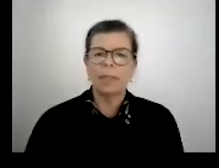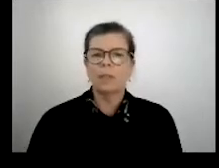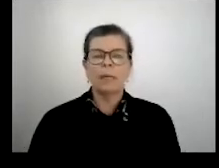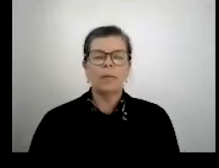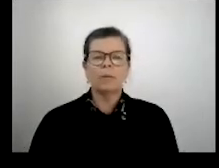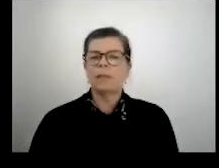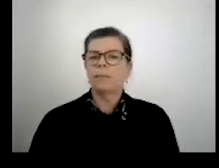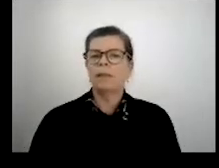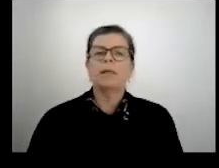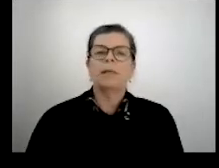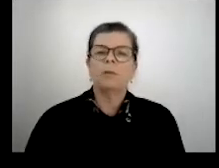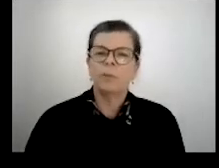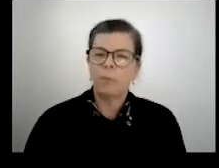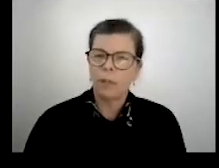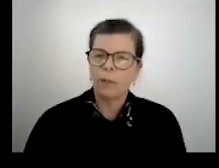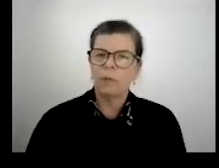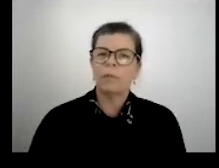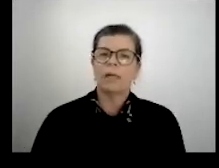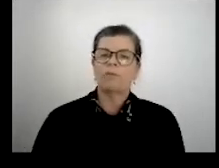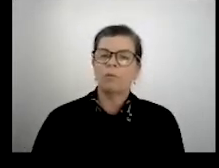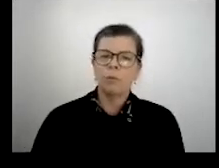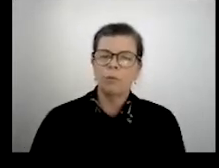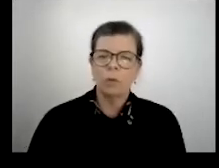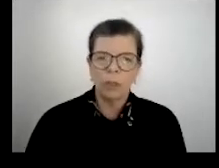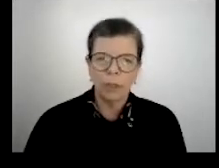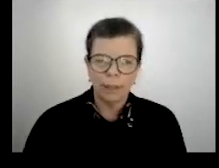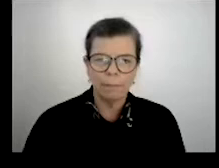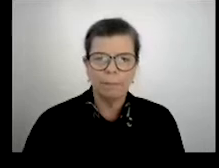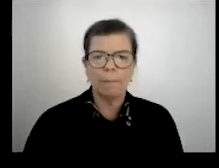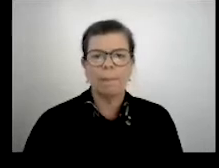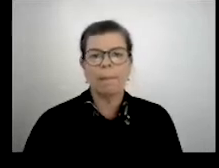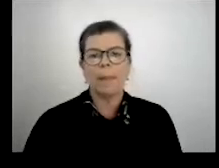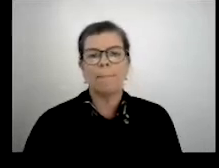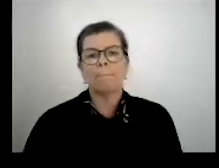procedimentos, atendimentos, eles também podem nos simular fluxos e rotinas.